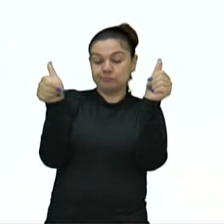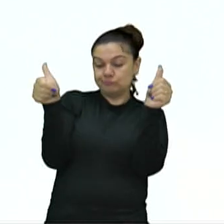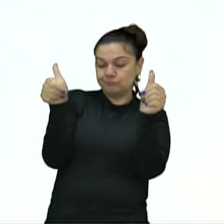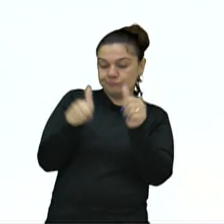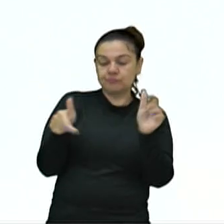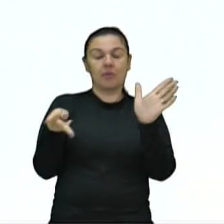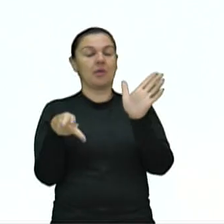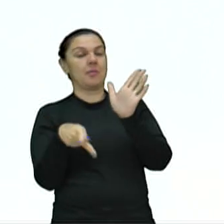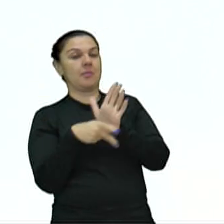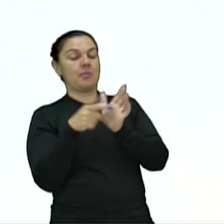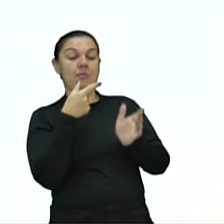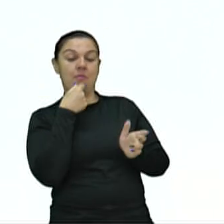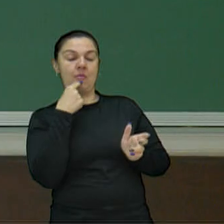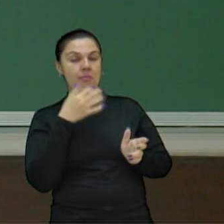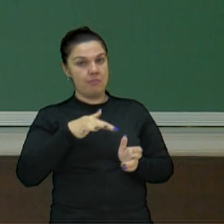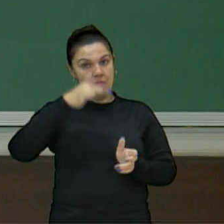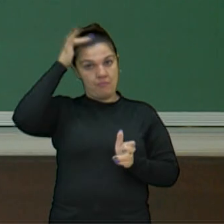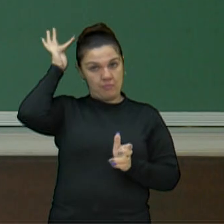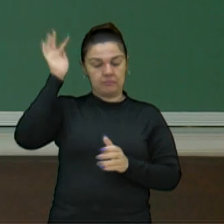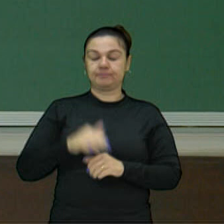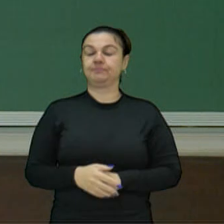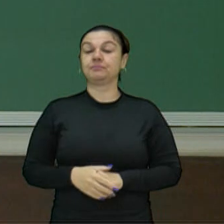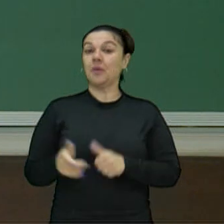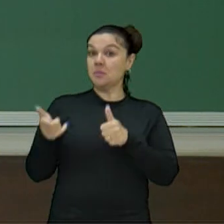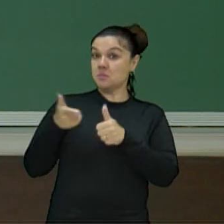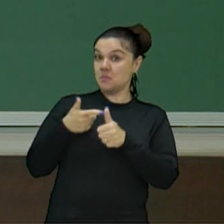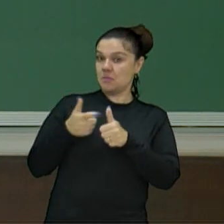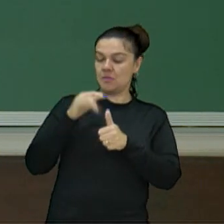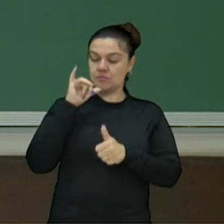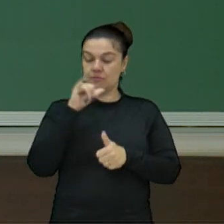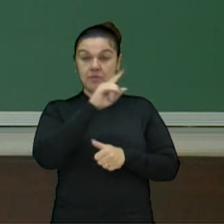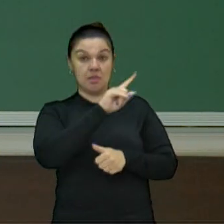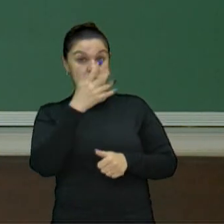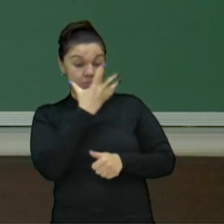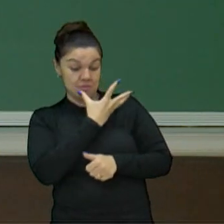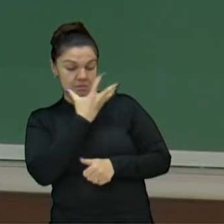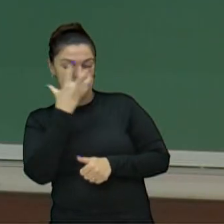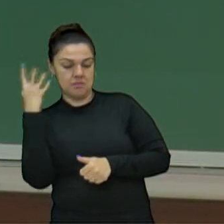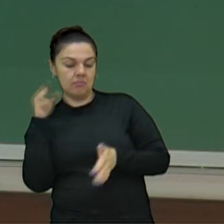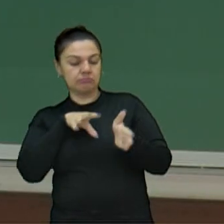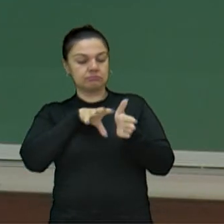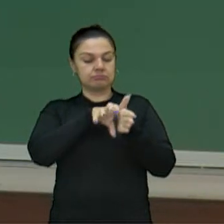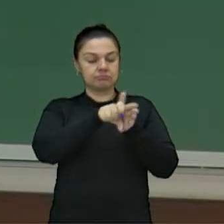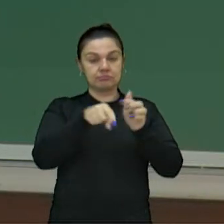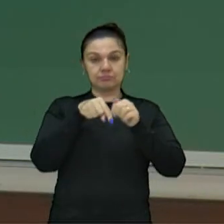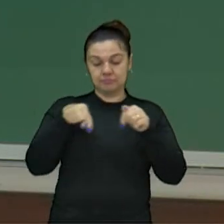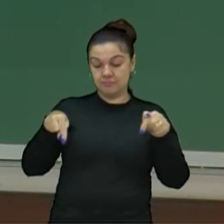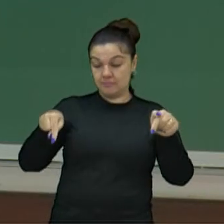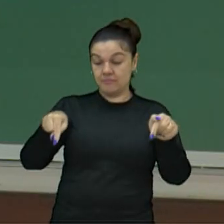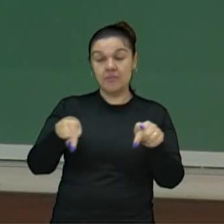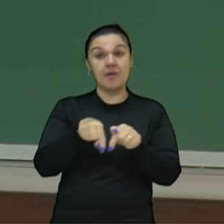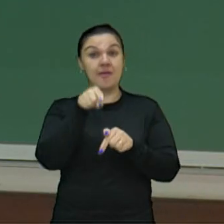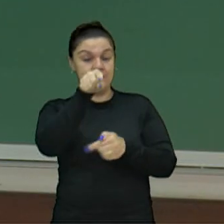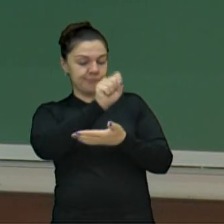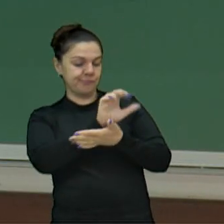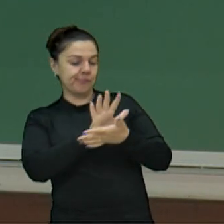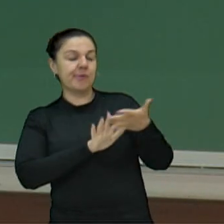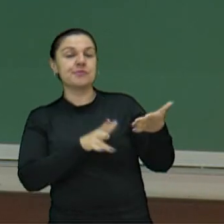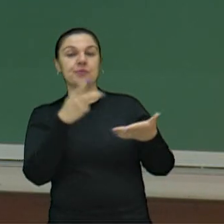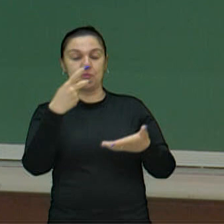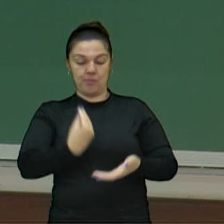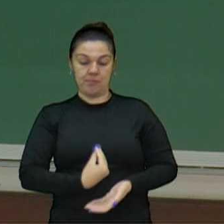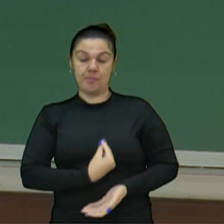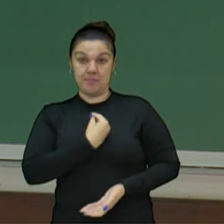na filosofia de Michel Foucault. Antes da gente continuar, não se esqueça de acessar o Google Classroom para fazer a atividade e